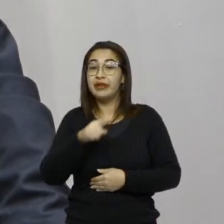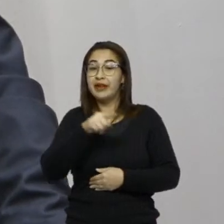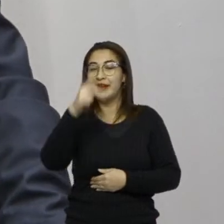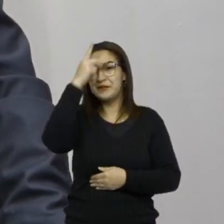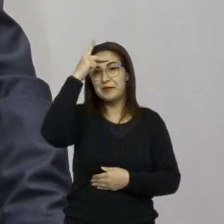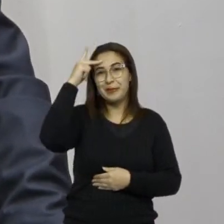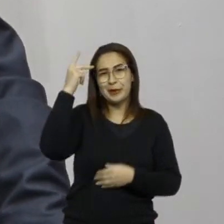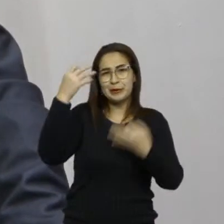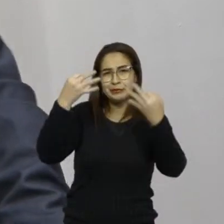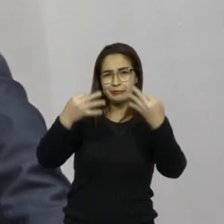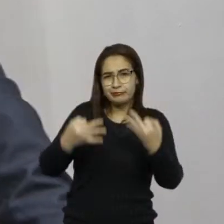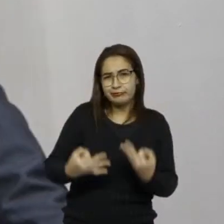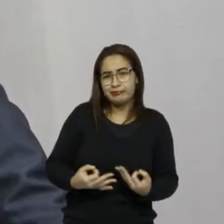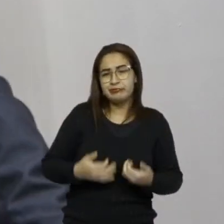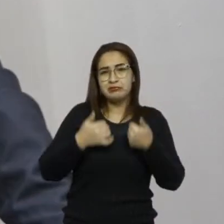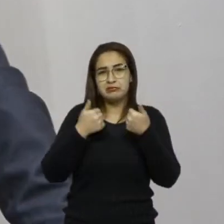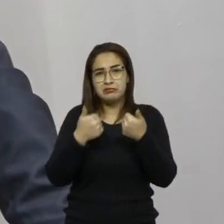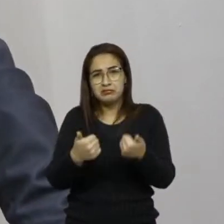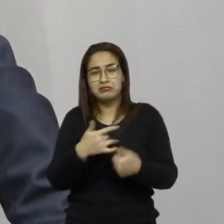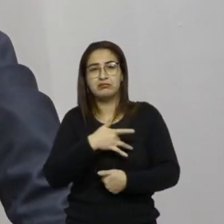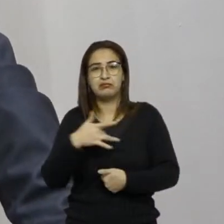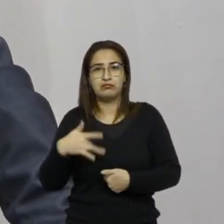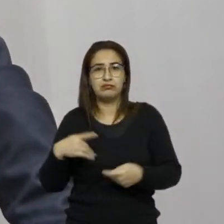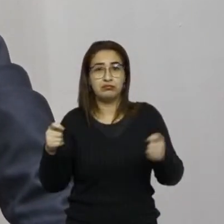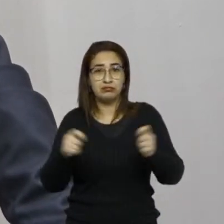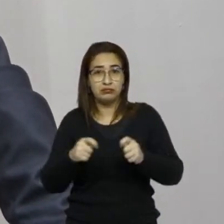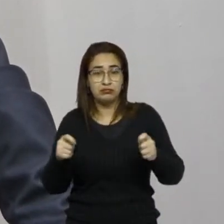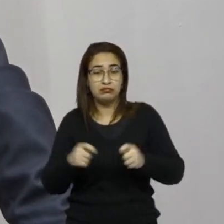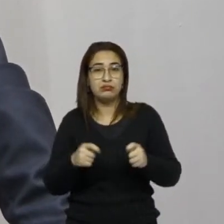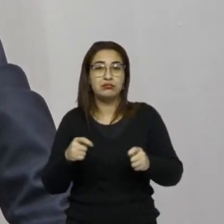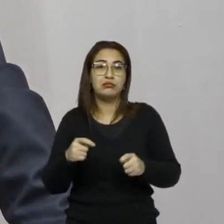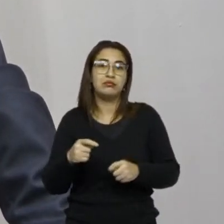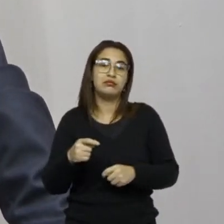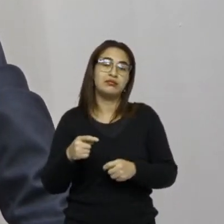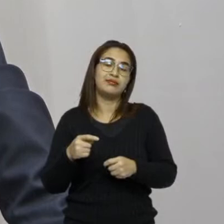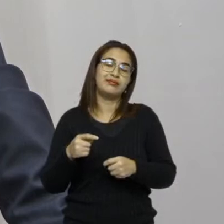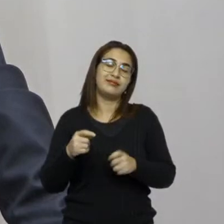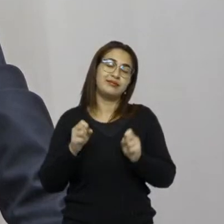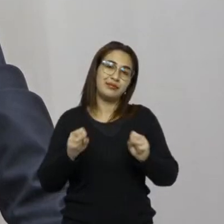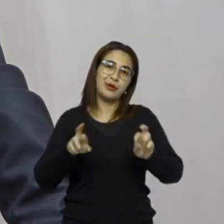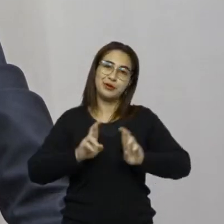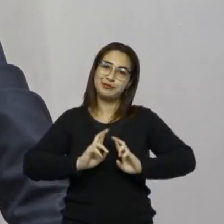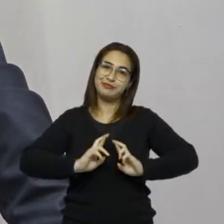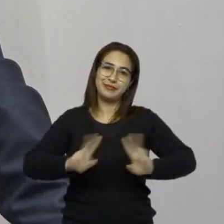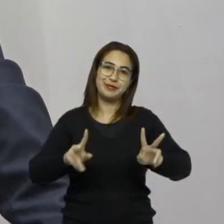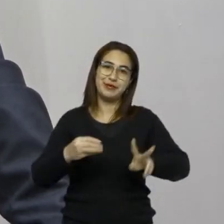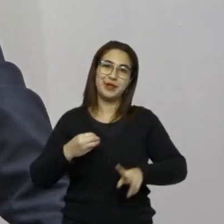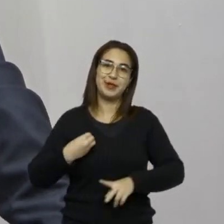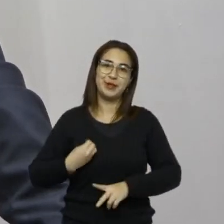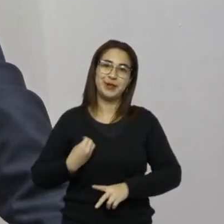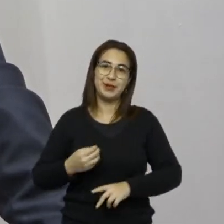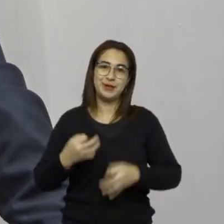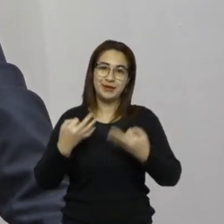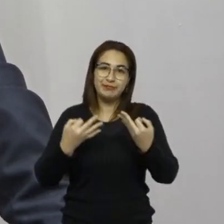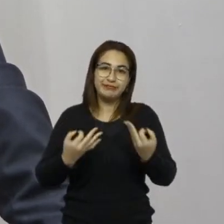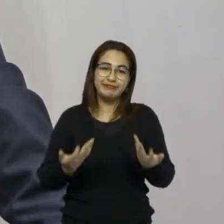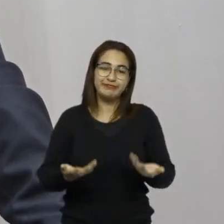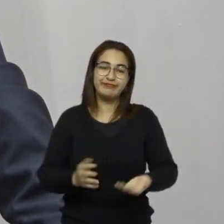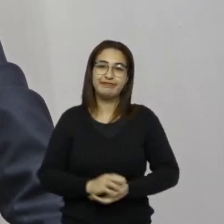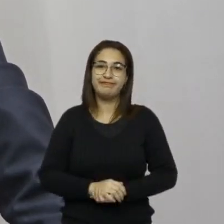certamente nós poderemos ter uma vida diferenciada. E está aí